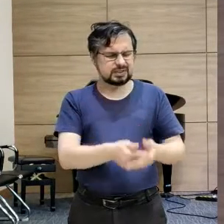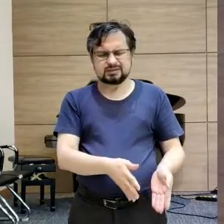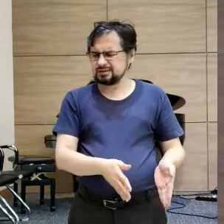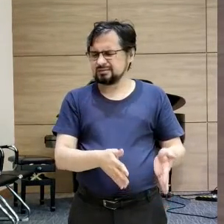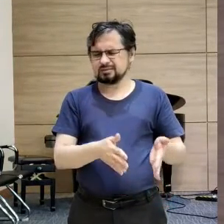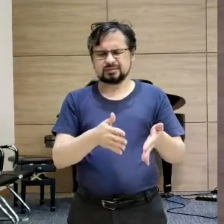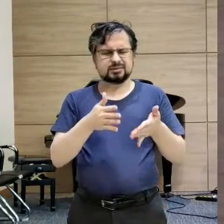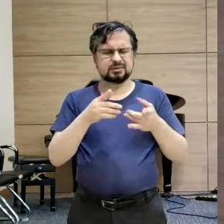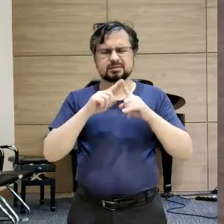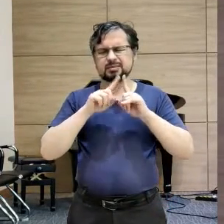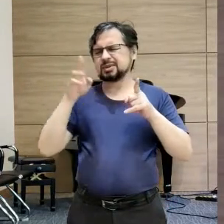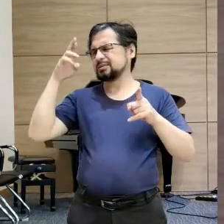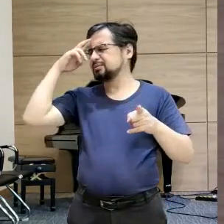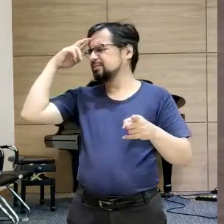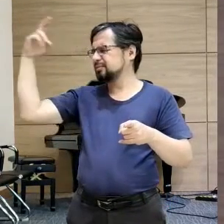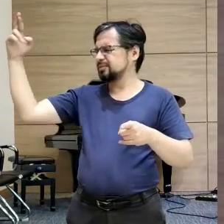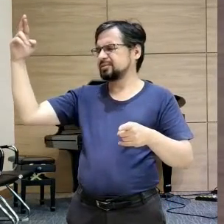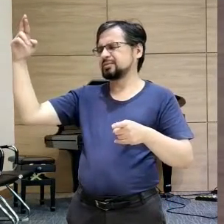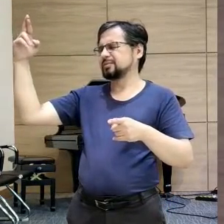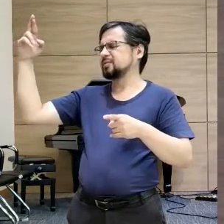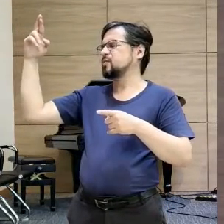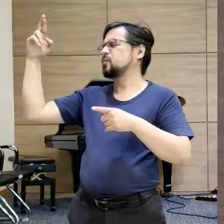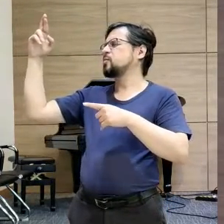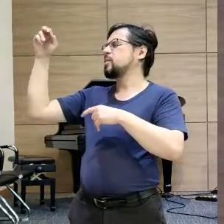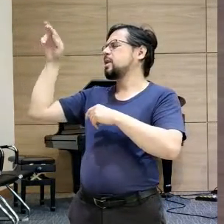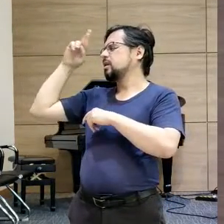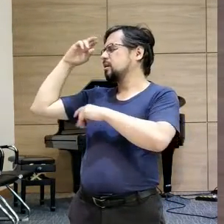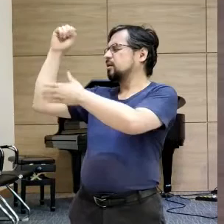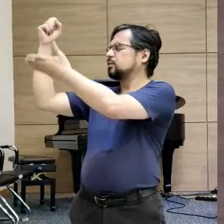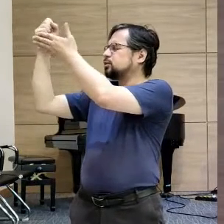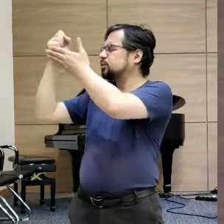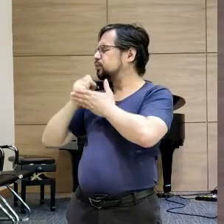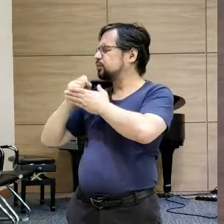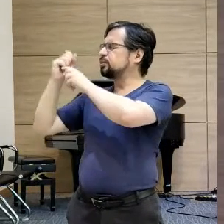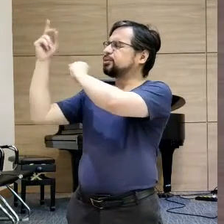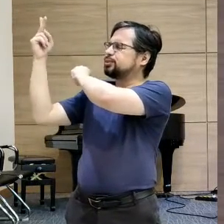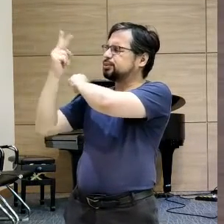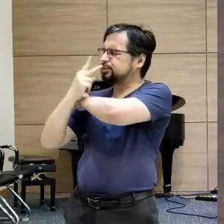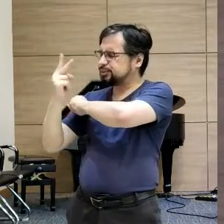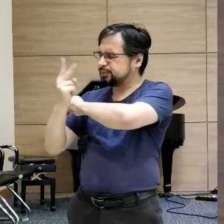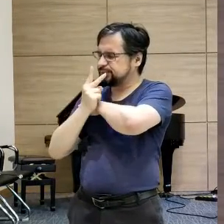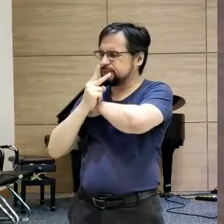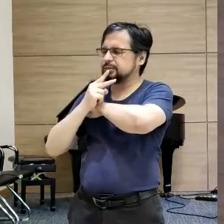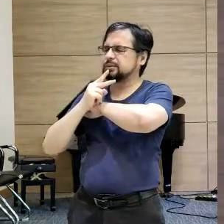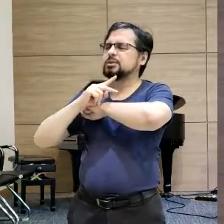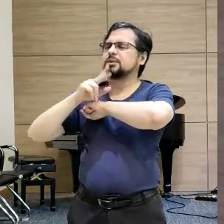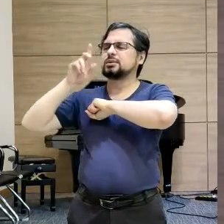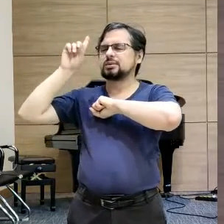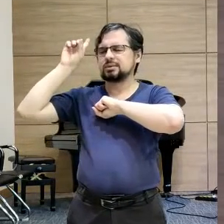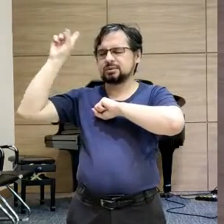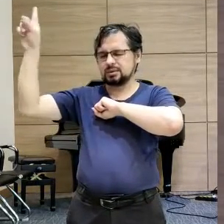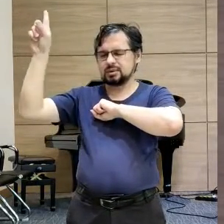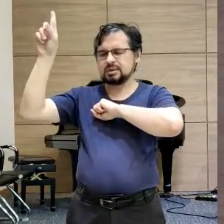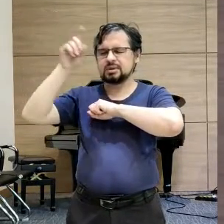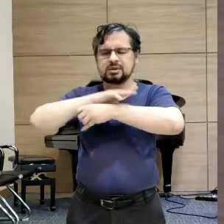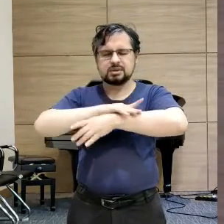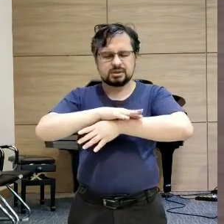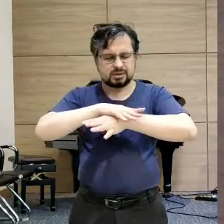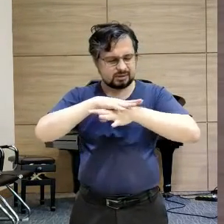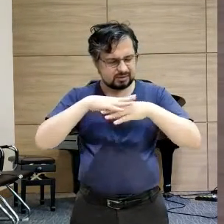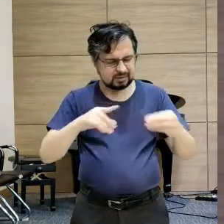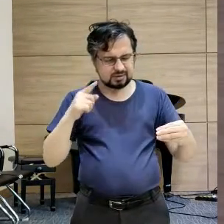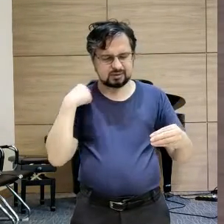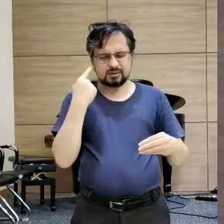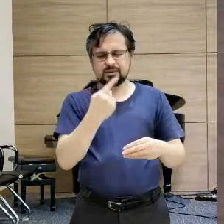Senhor é o Deus que nos ampara, é o Deus que cuida de nós, é o Deus que sara as nossas